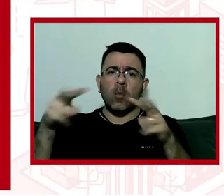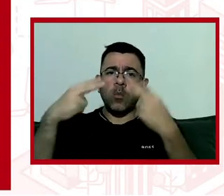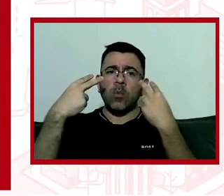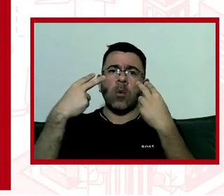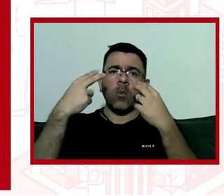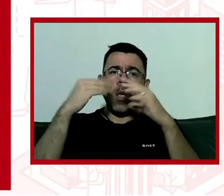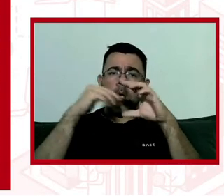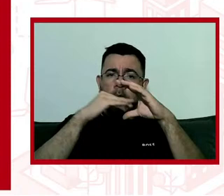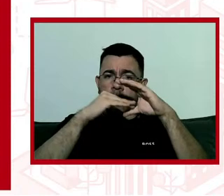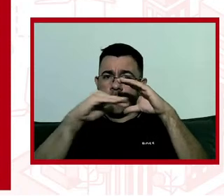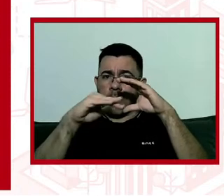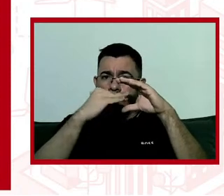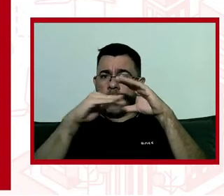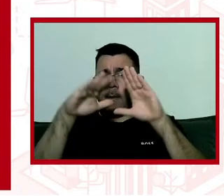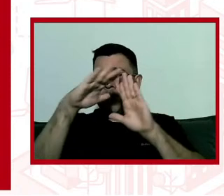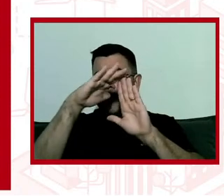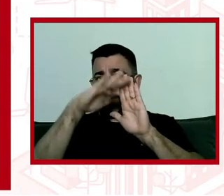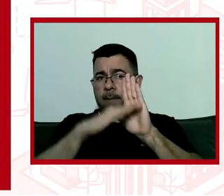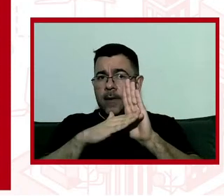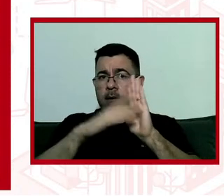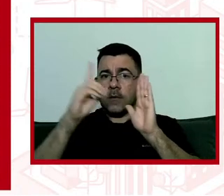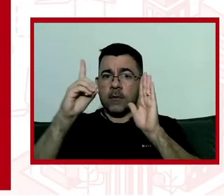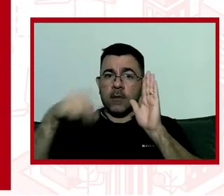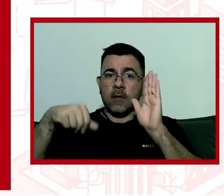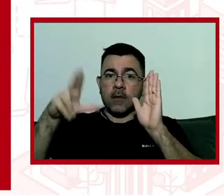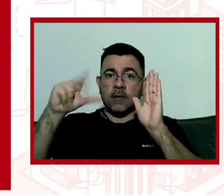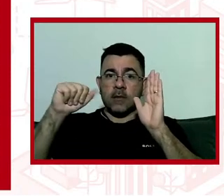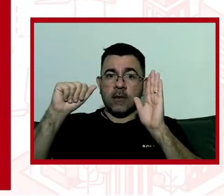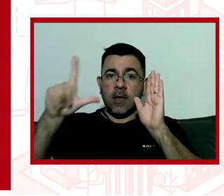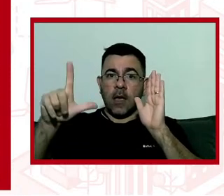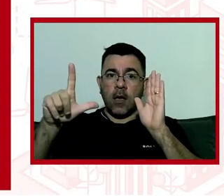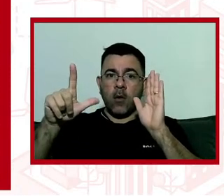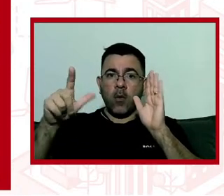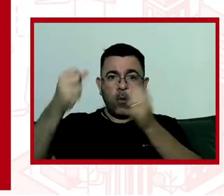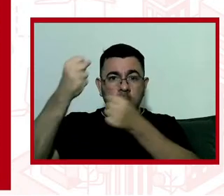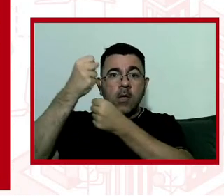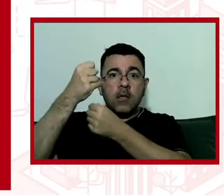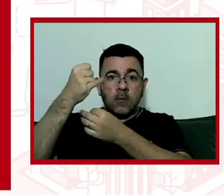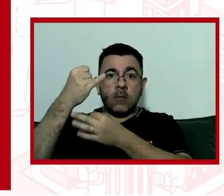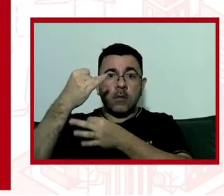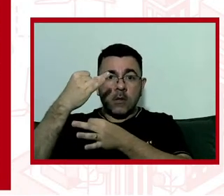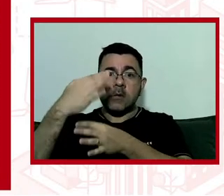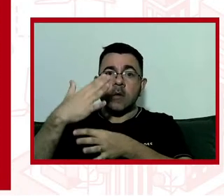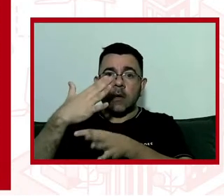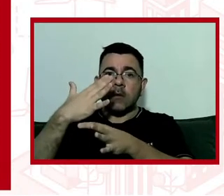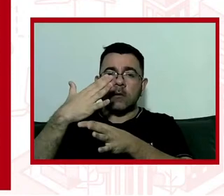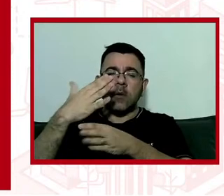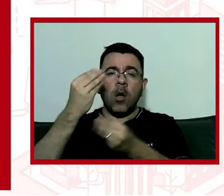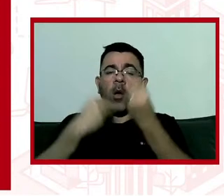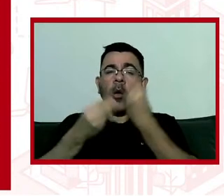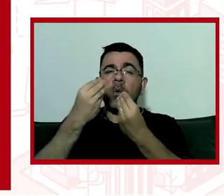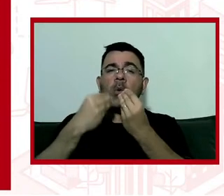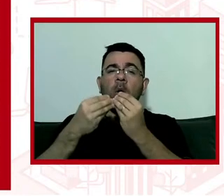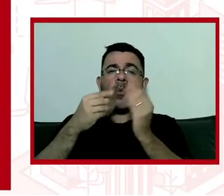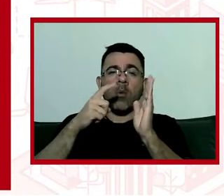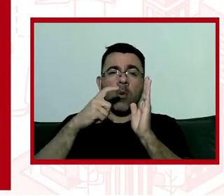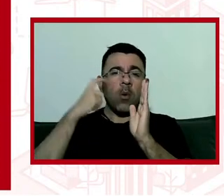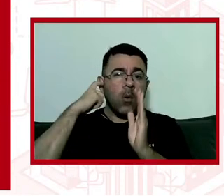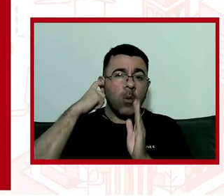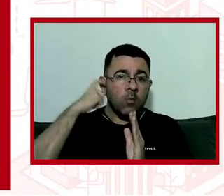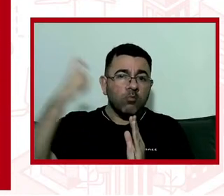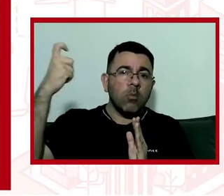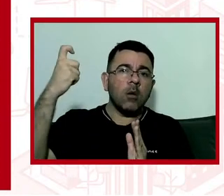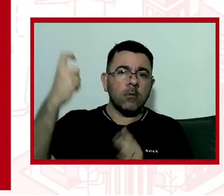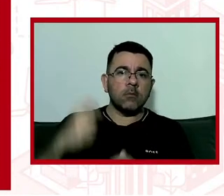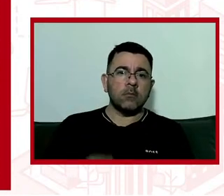chat que o Daniel e o nosso pessoal que estão aí dentro vão estar explicando como é que faz para eh conseguir